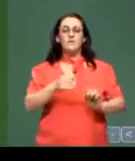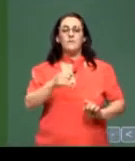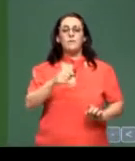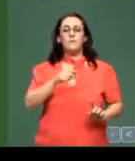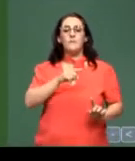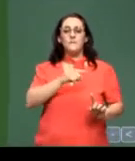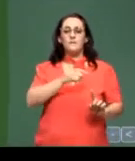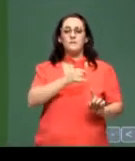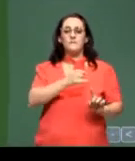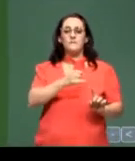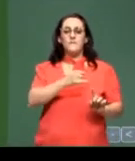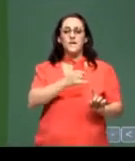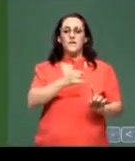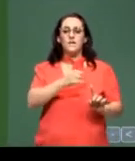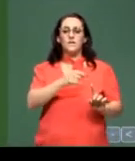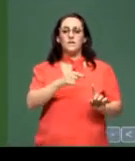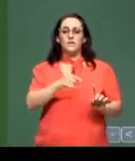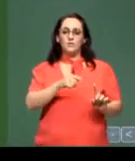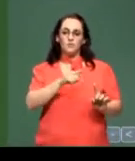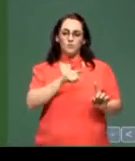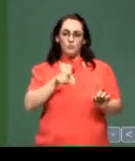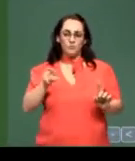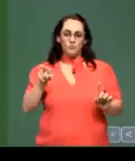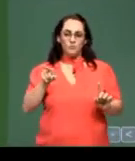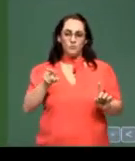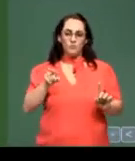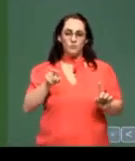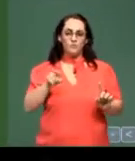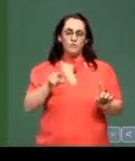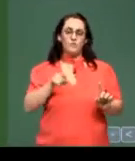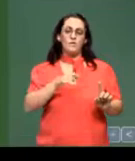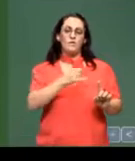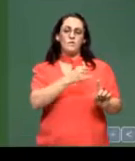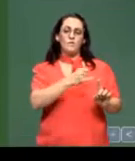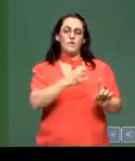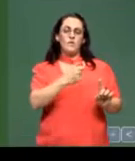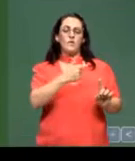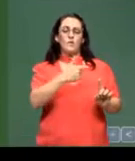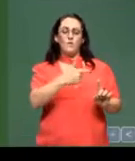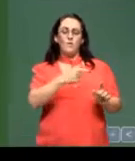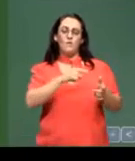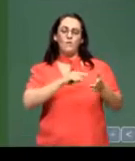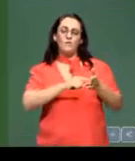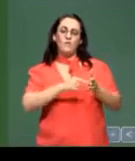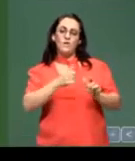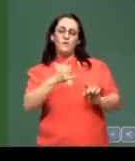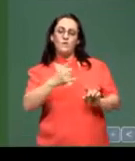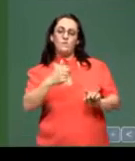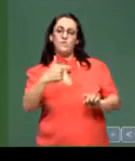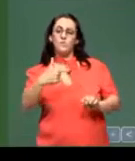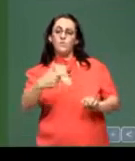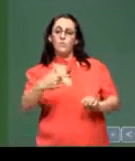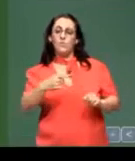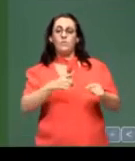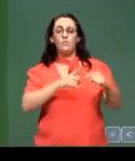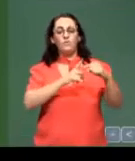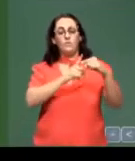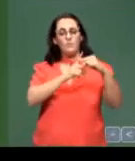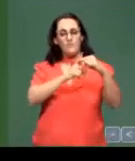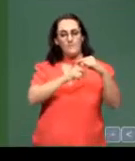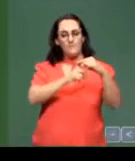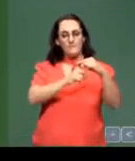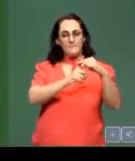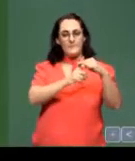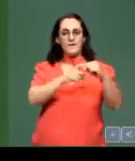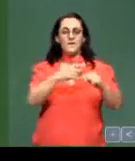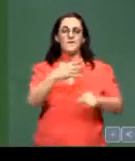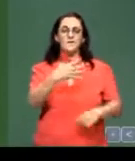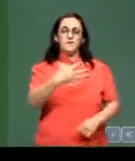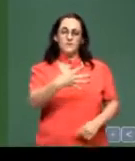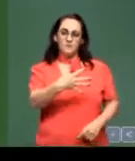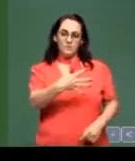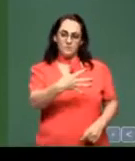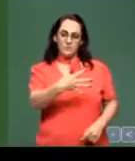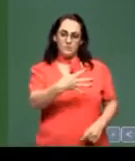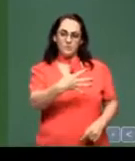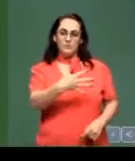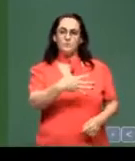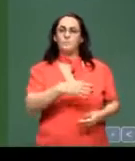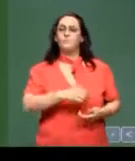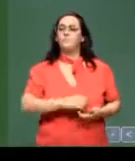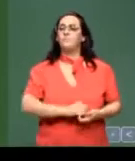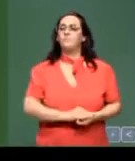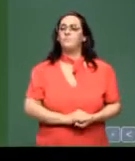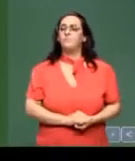ao quadrado. São só 2 desses aqui, né? Menos vezes menos dá mais. Não precisava nem indicar, né? Mas eu vou